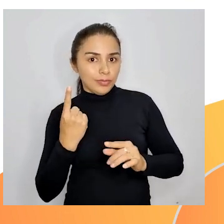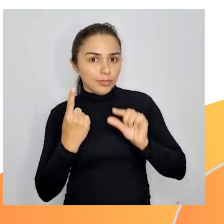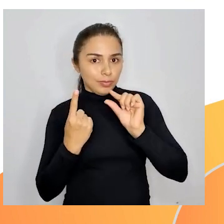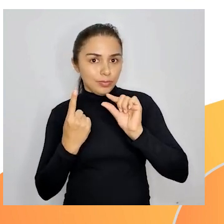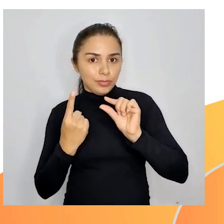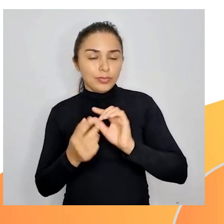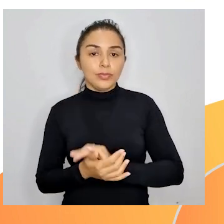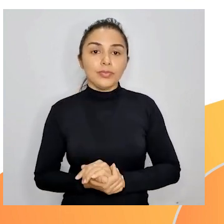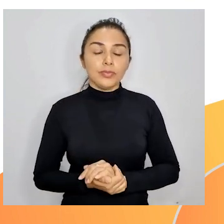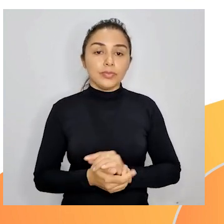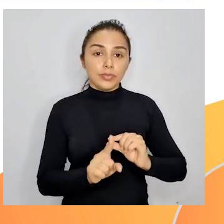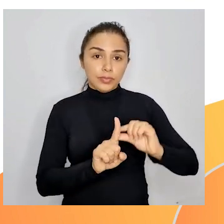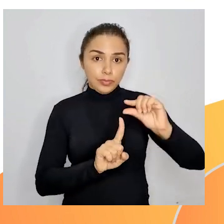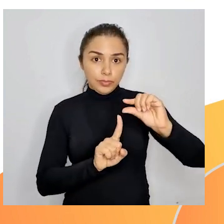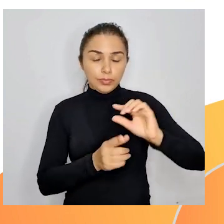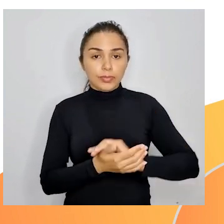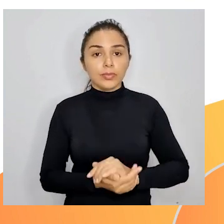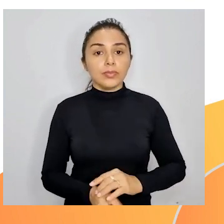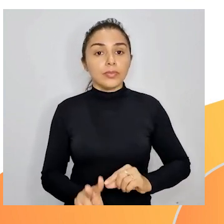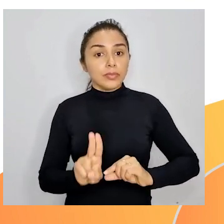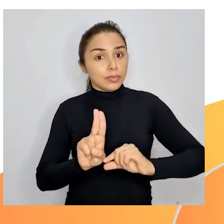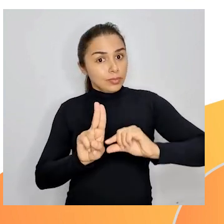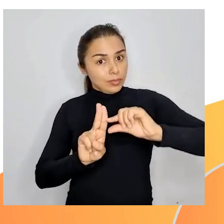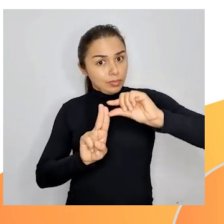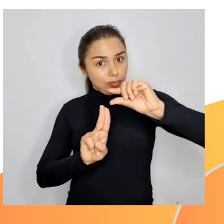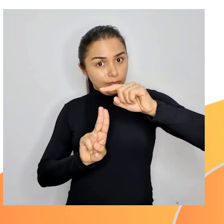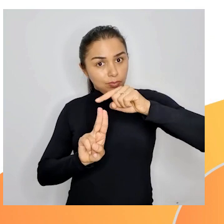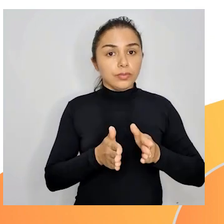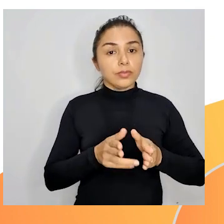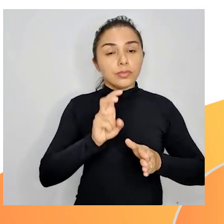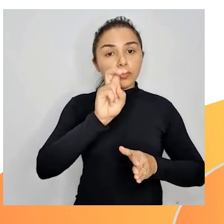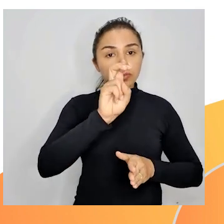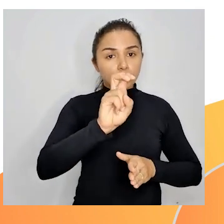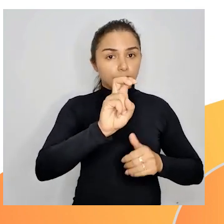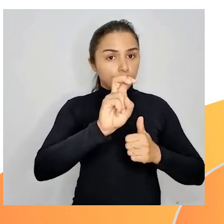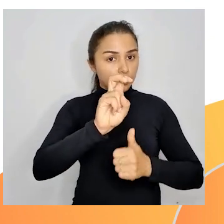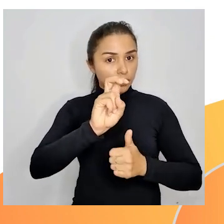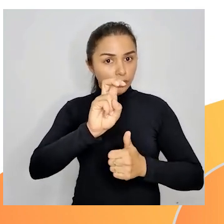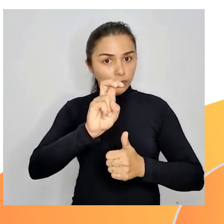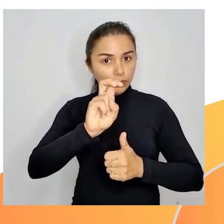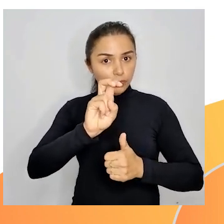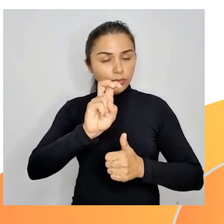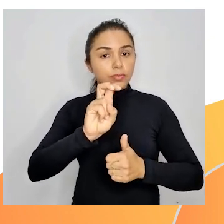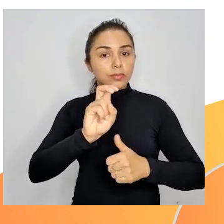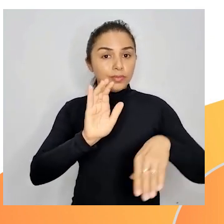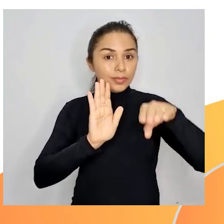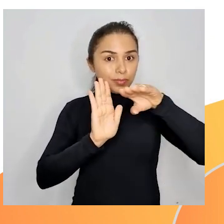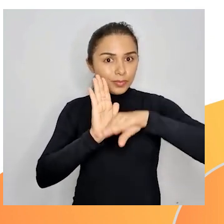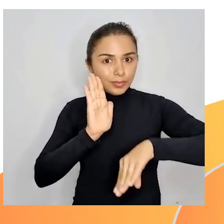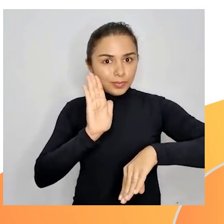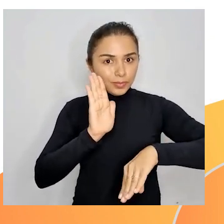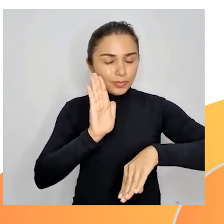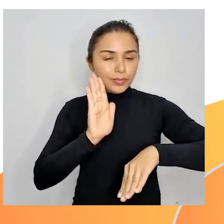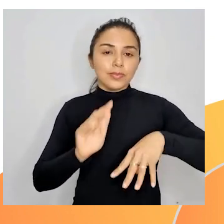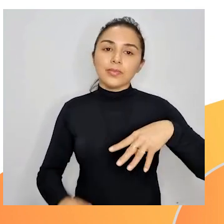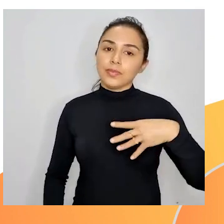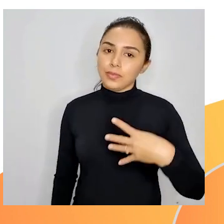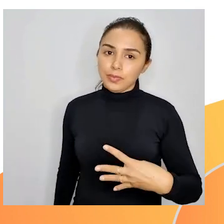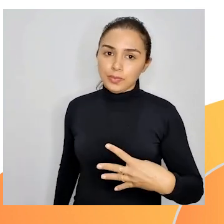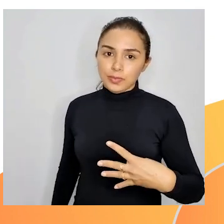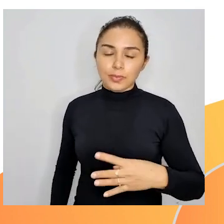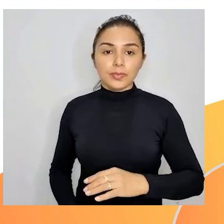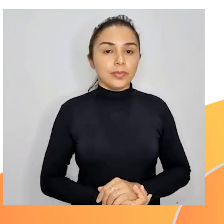na dezena 5 menos 1. Lembrando que aqui se trata de dezena. Então, 5